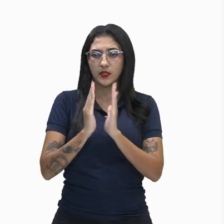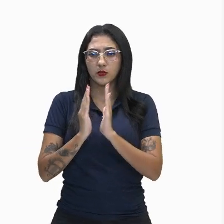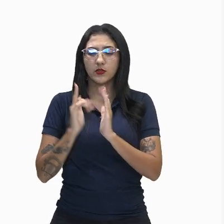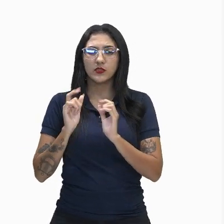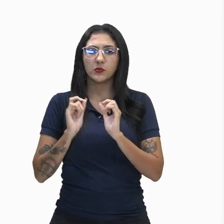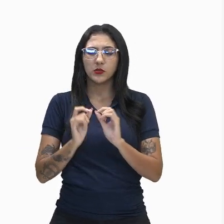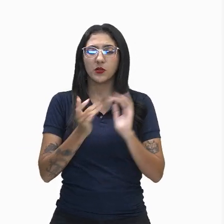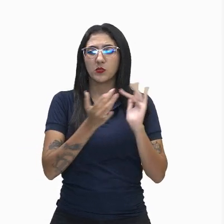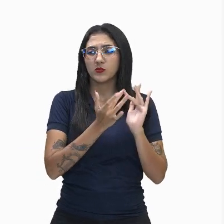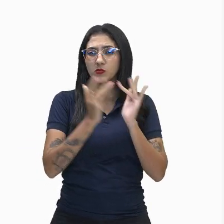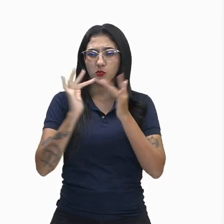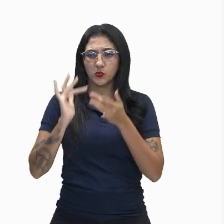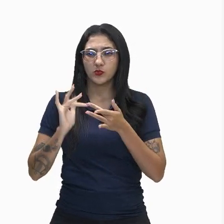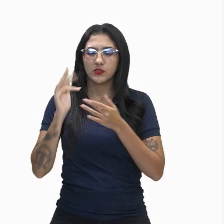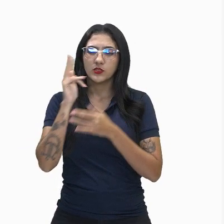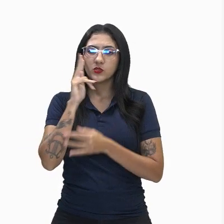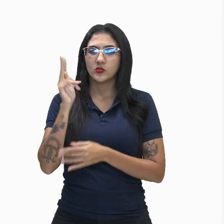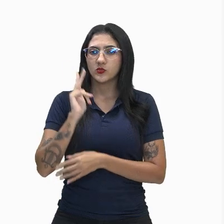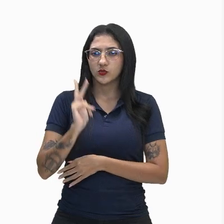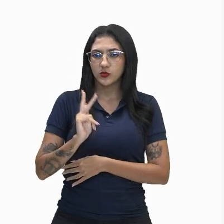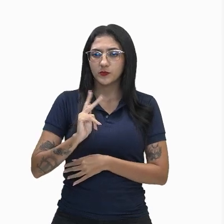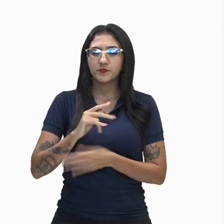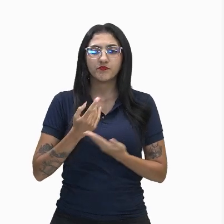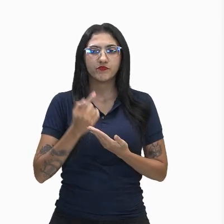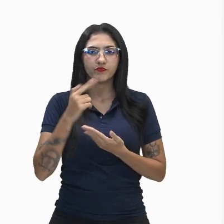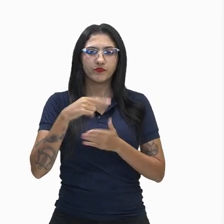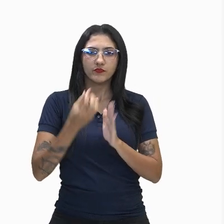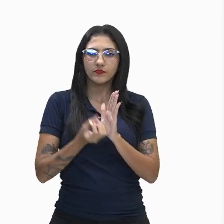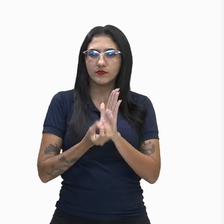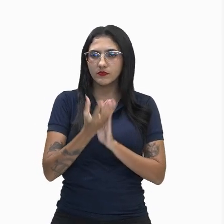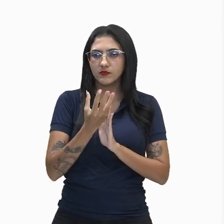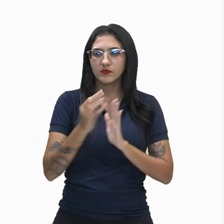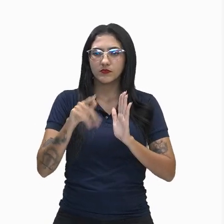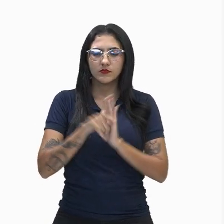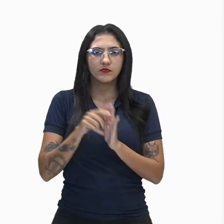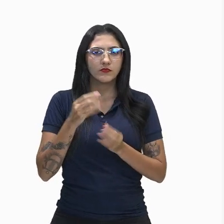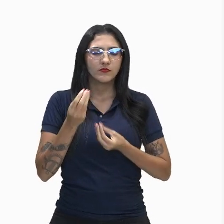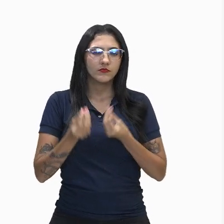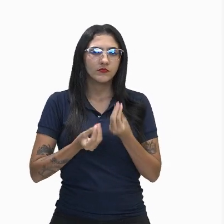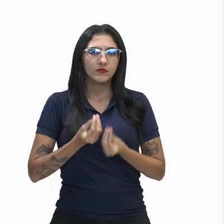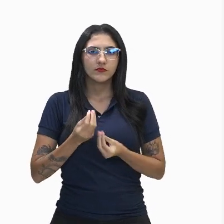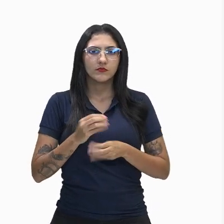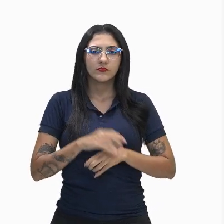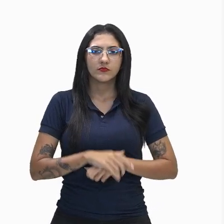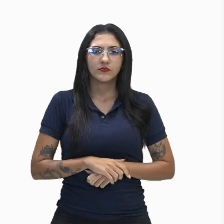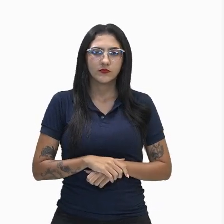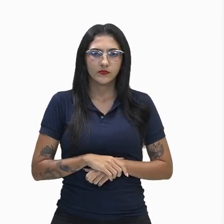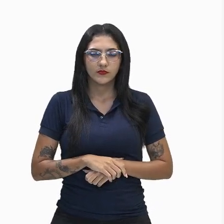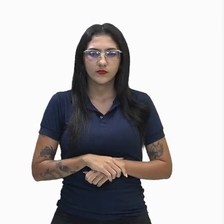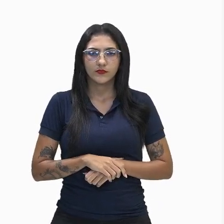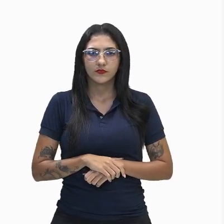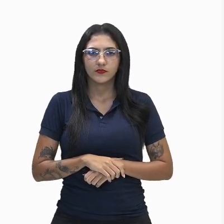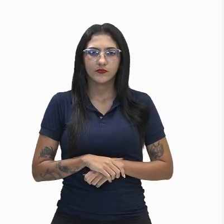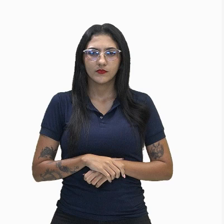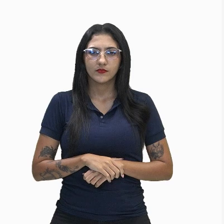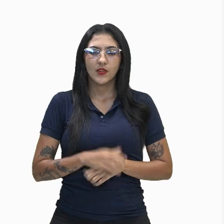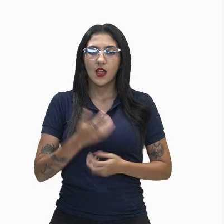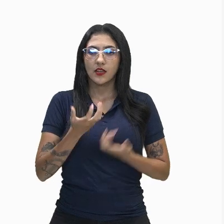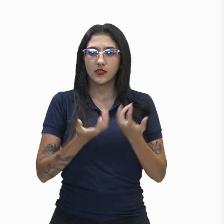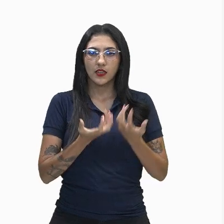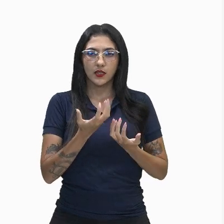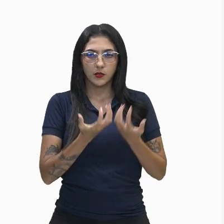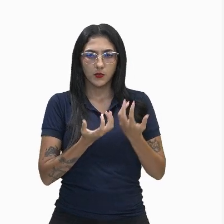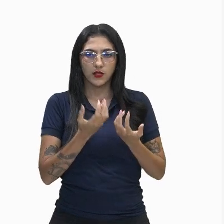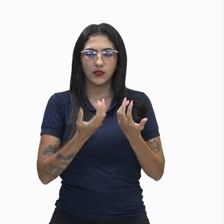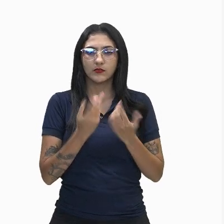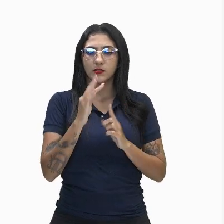contexto histórico. A sua criação se deu a partir do desenvolvimento dessa queima de combustível,